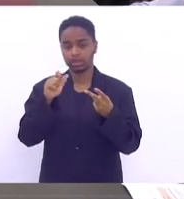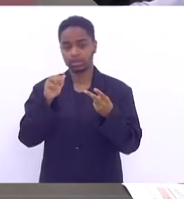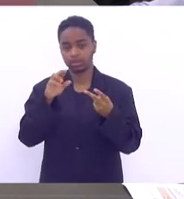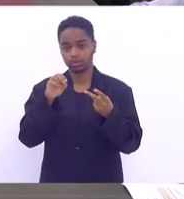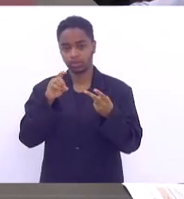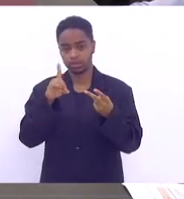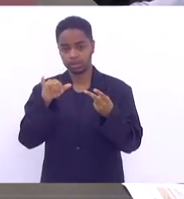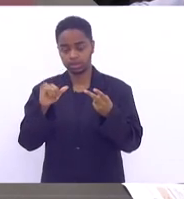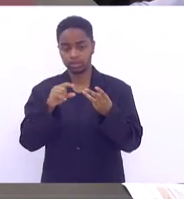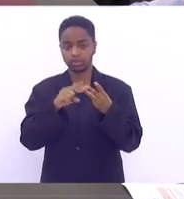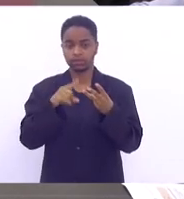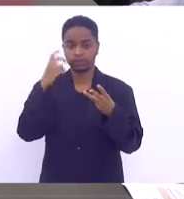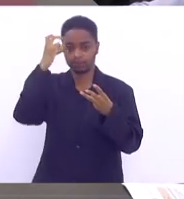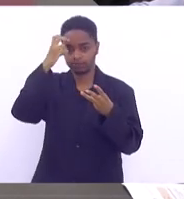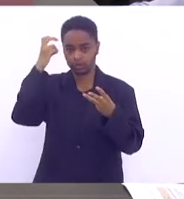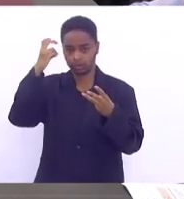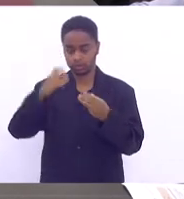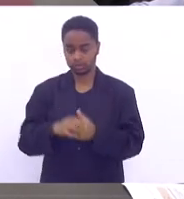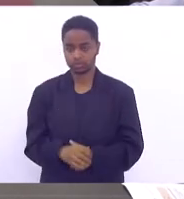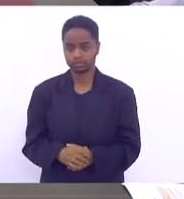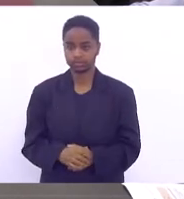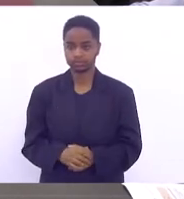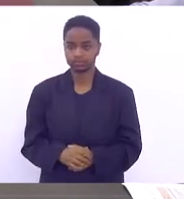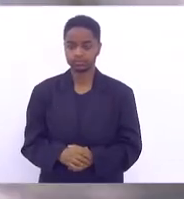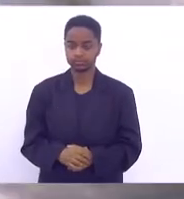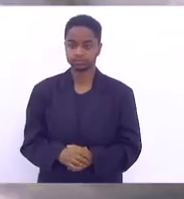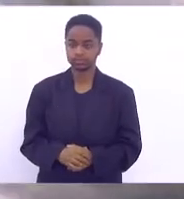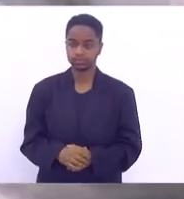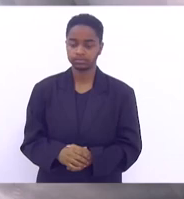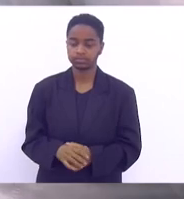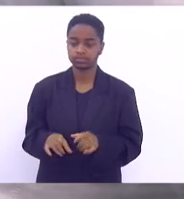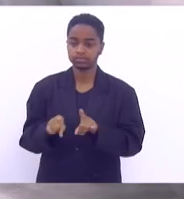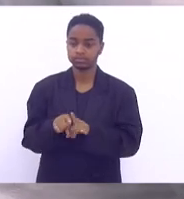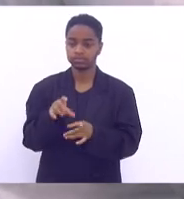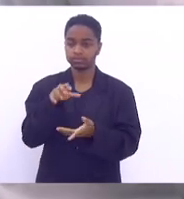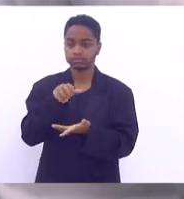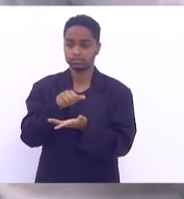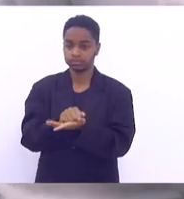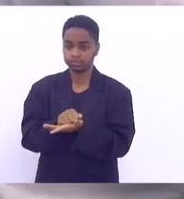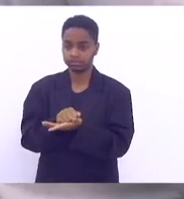deputada Verônica Lima. Sempre